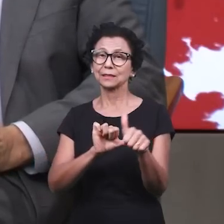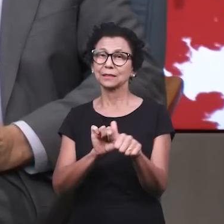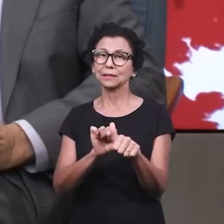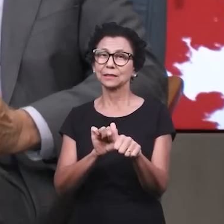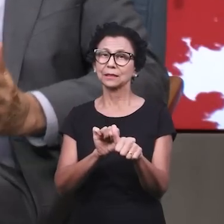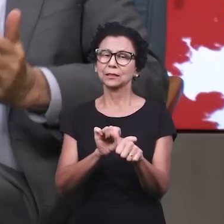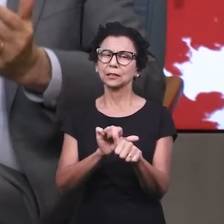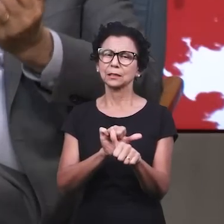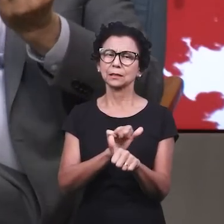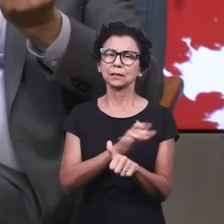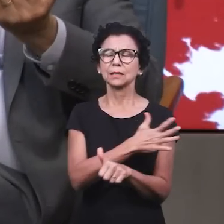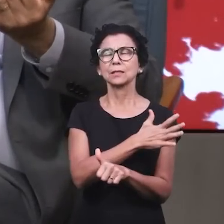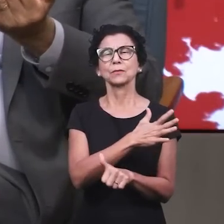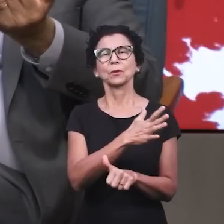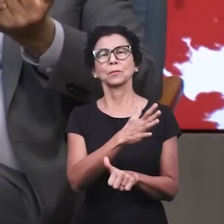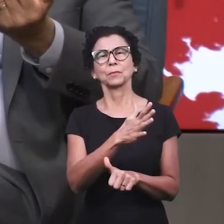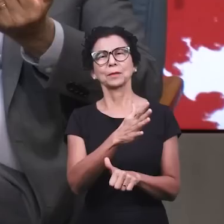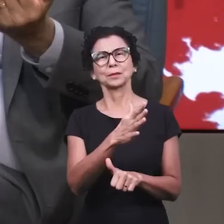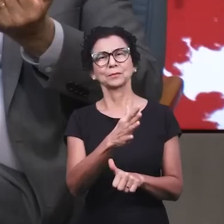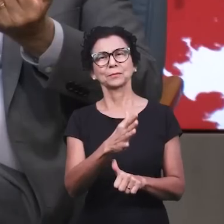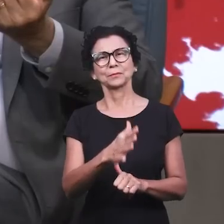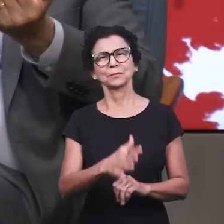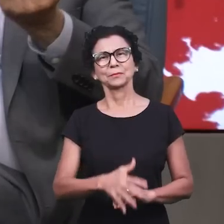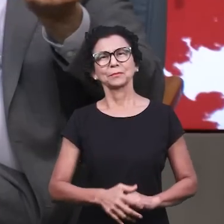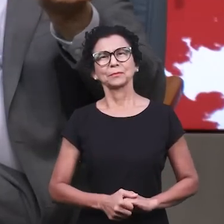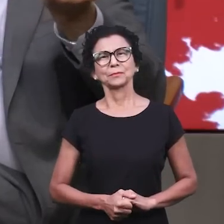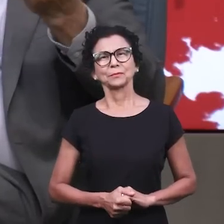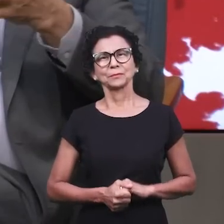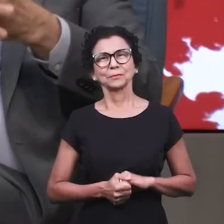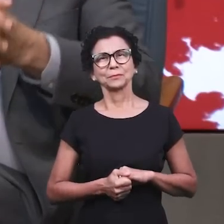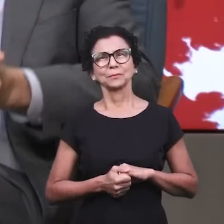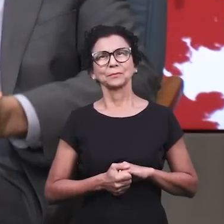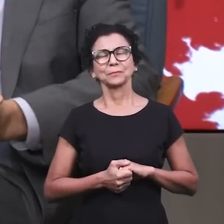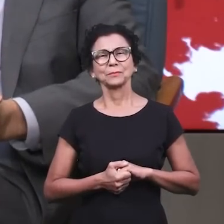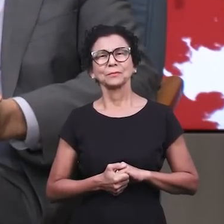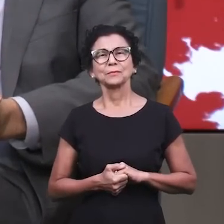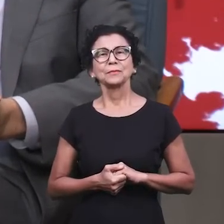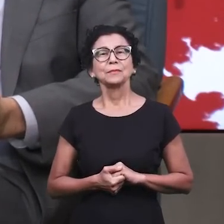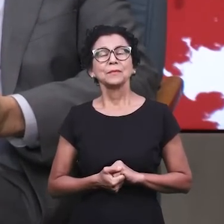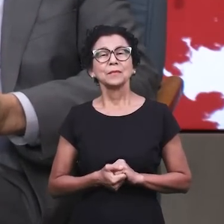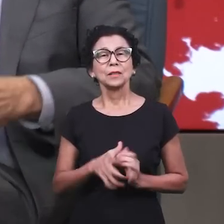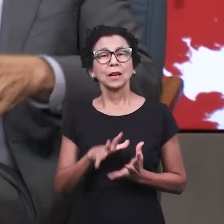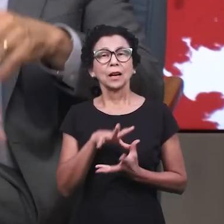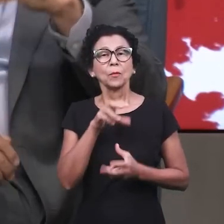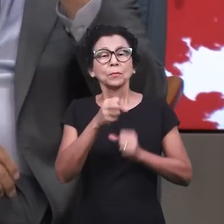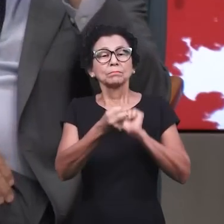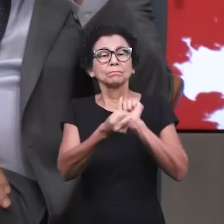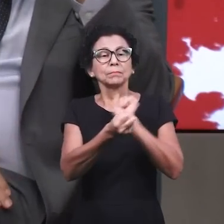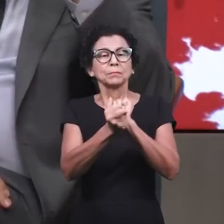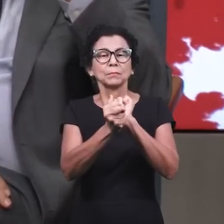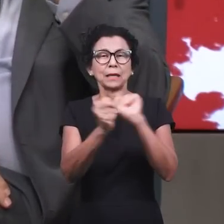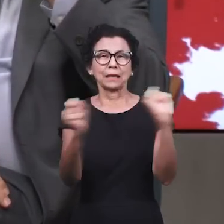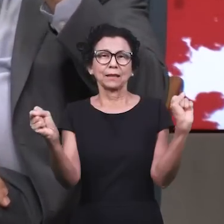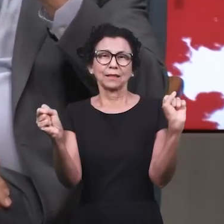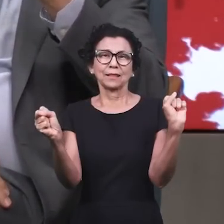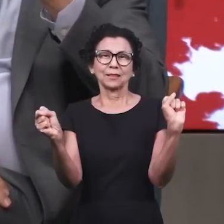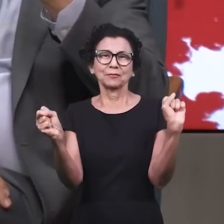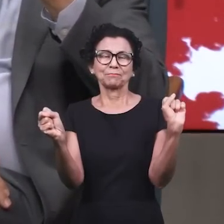ele é uma expressão de alma remida. Então o louvor